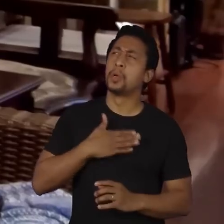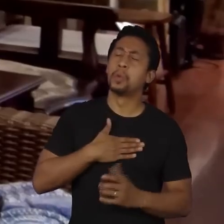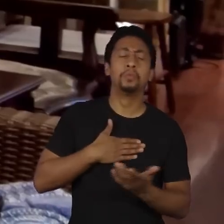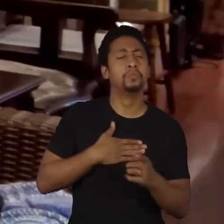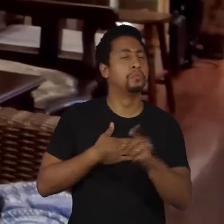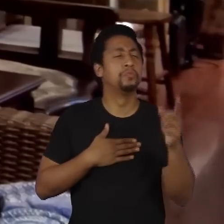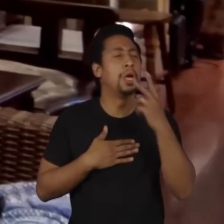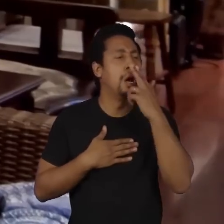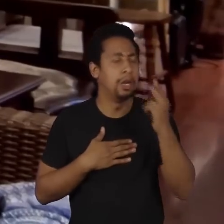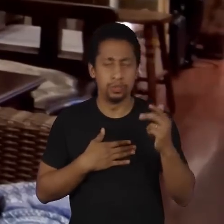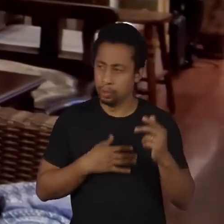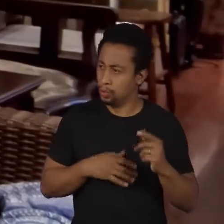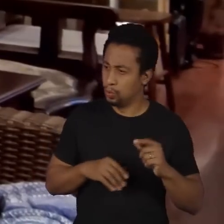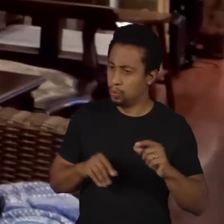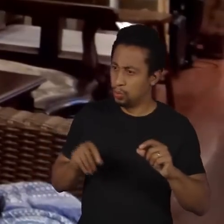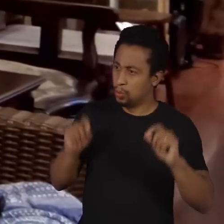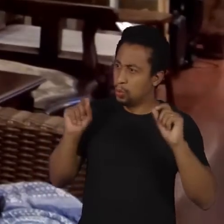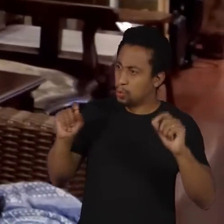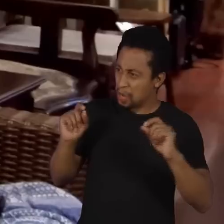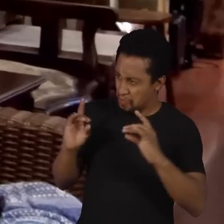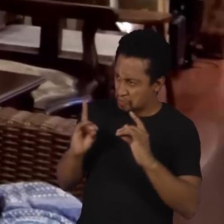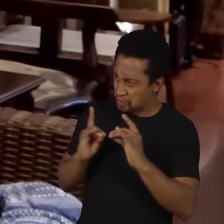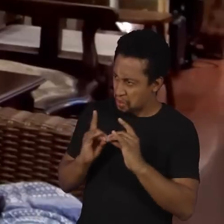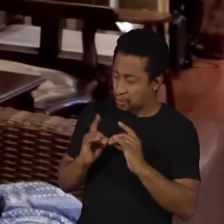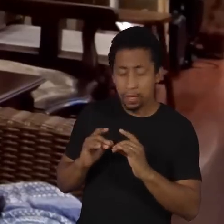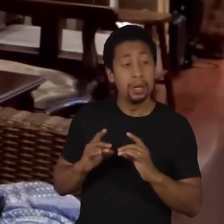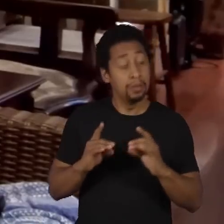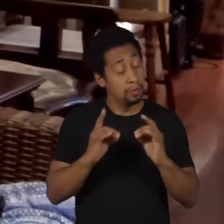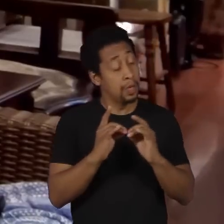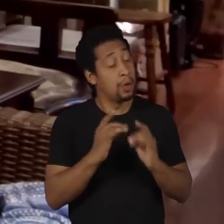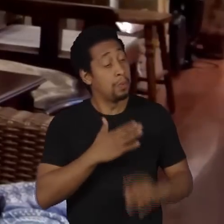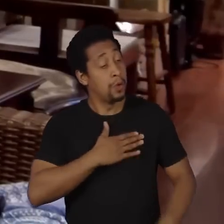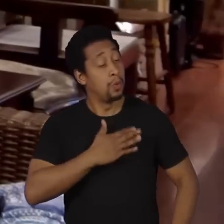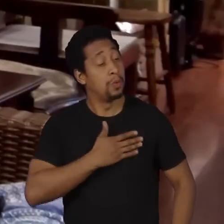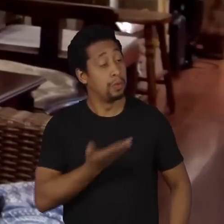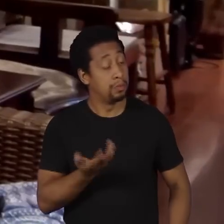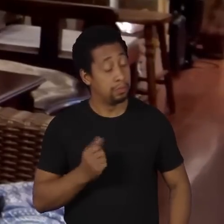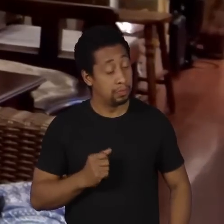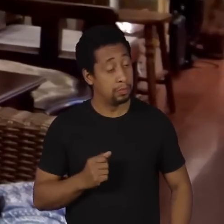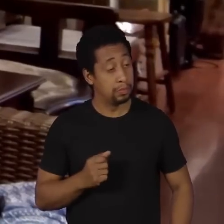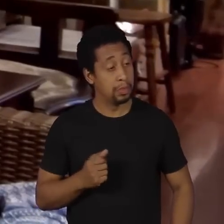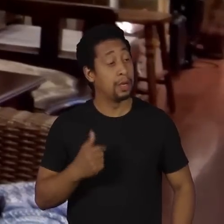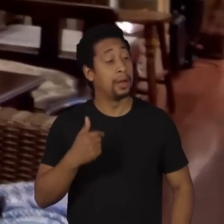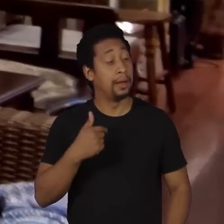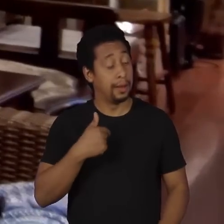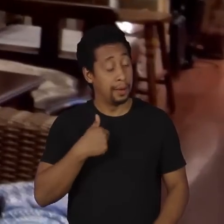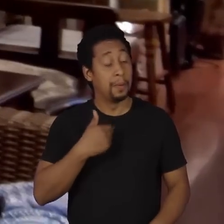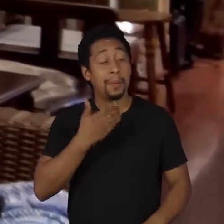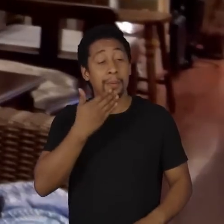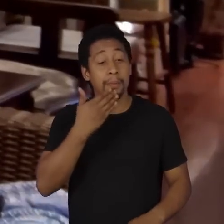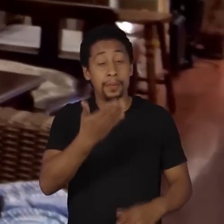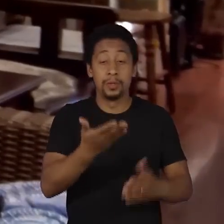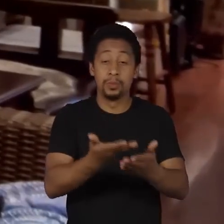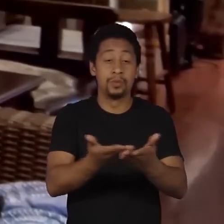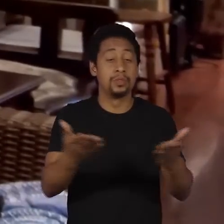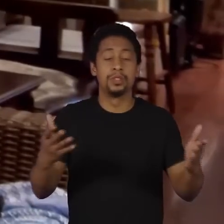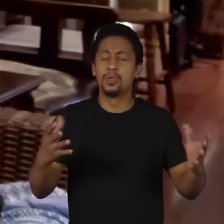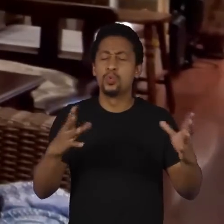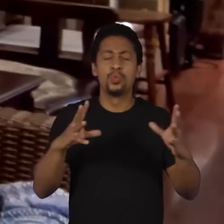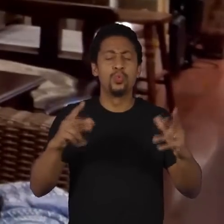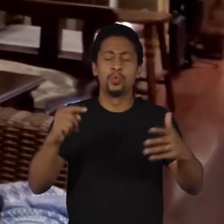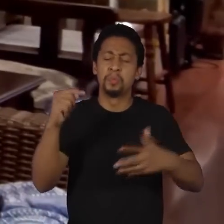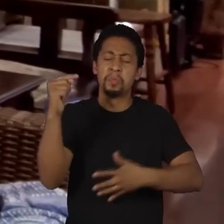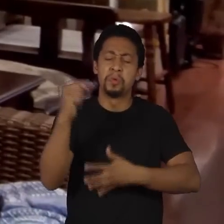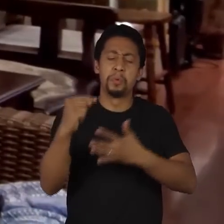Eu falei, o quê? Um velório meu. Aonde eu peço para vocês tudo que eu quero. Vamos supor que